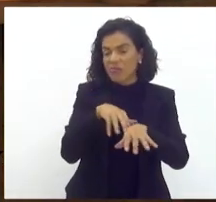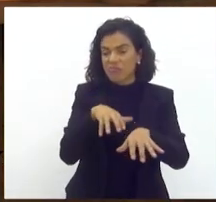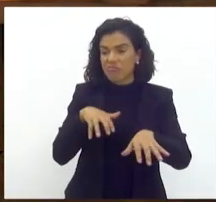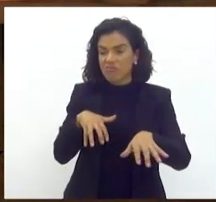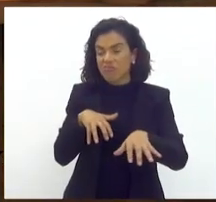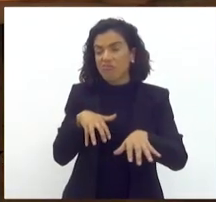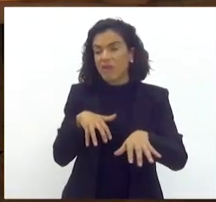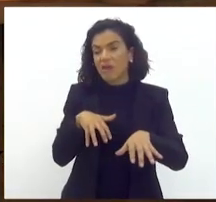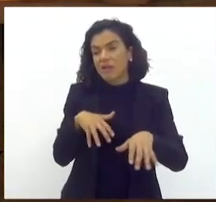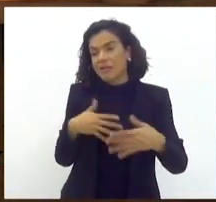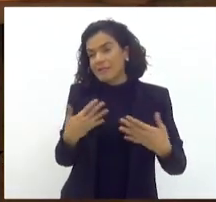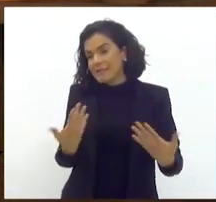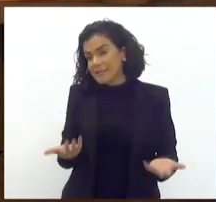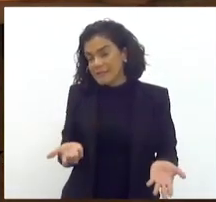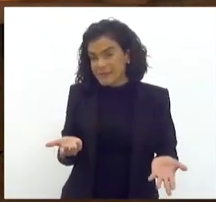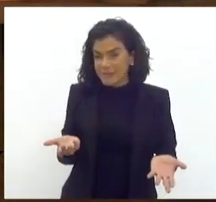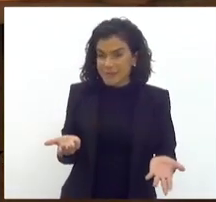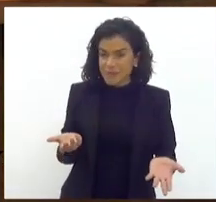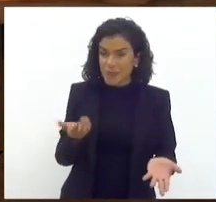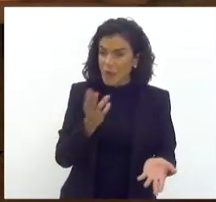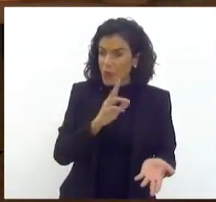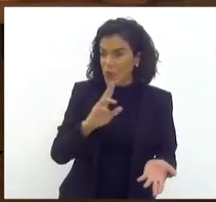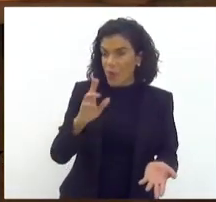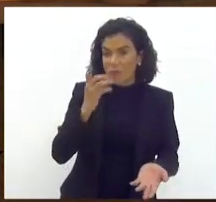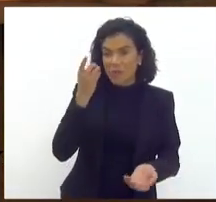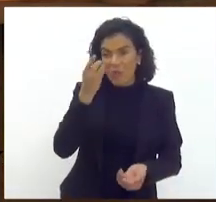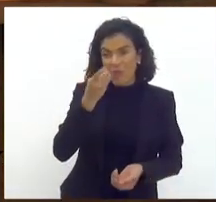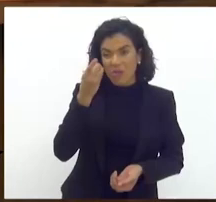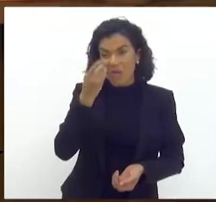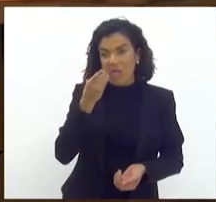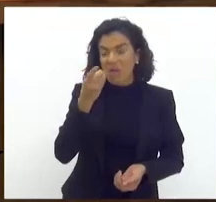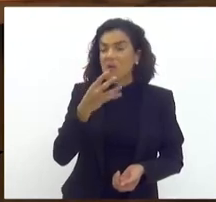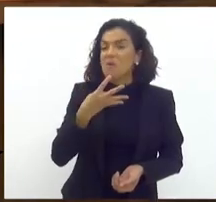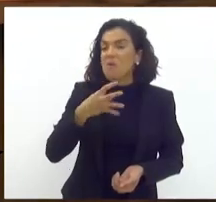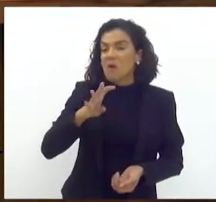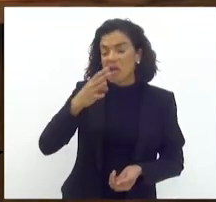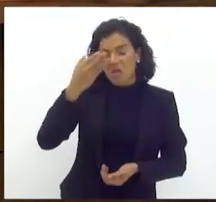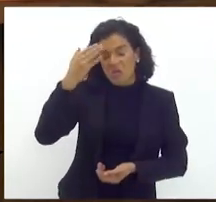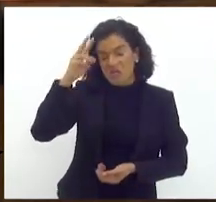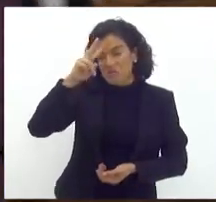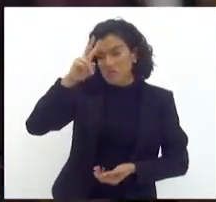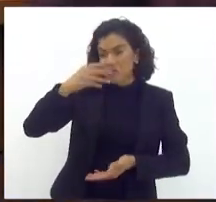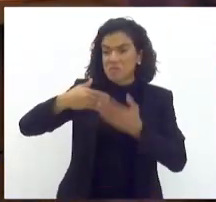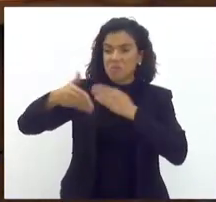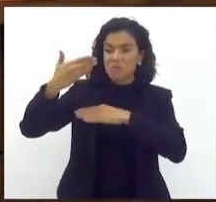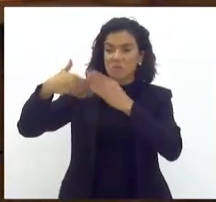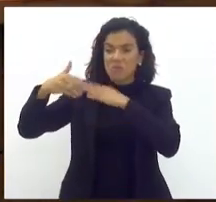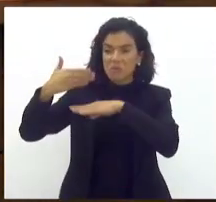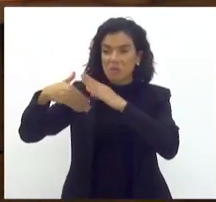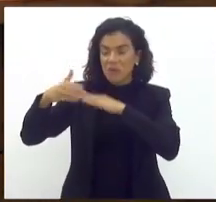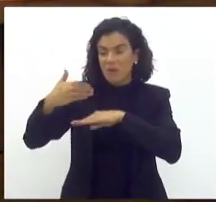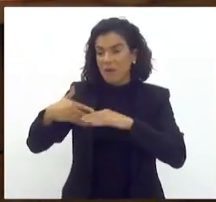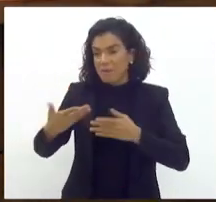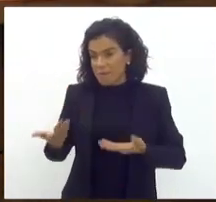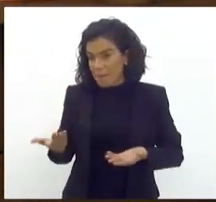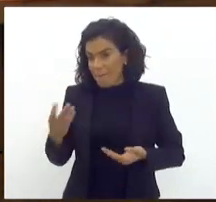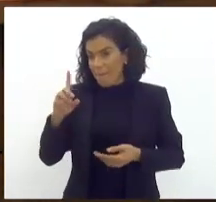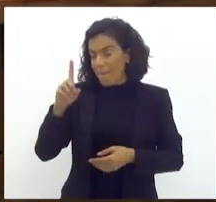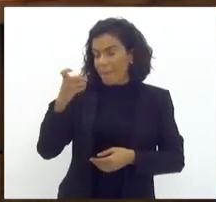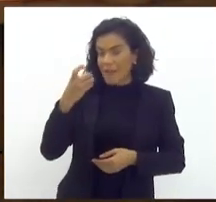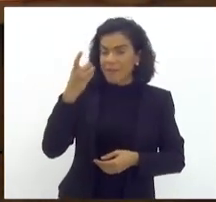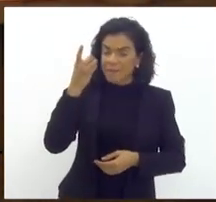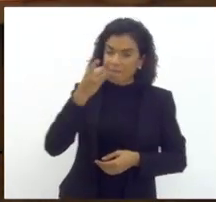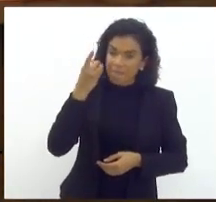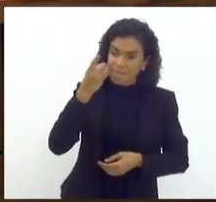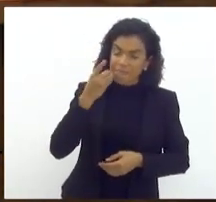nesse caso é o nome de um deputado que a gente não conhece muita história sabe que tem um episódio controverso dele aqui na própria Assembleia um ex deputado